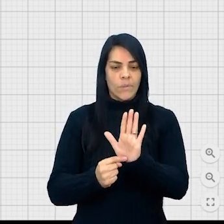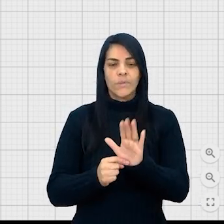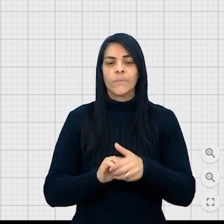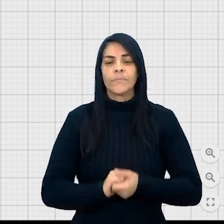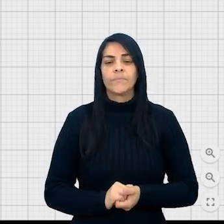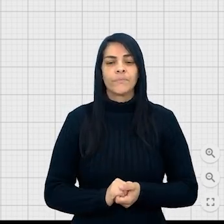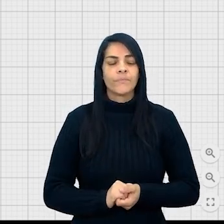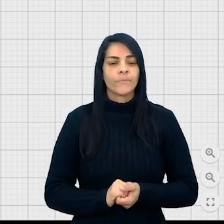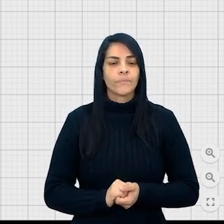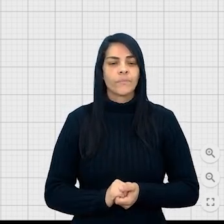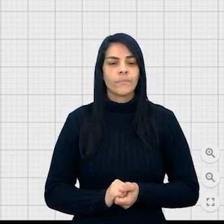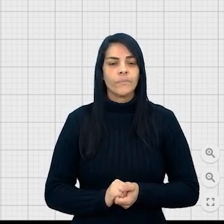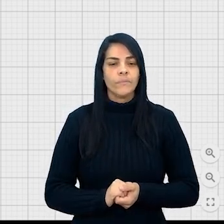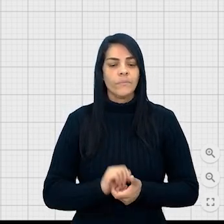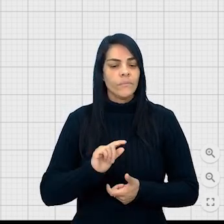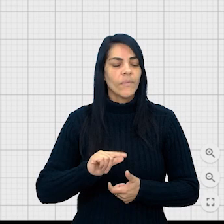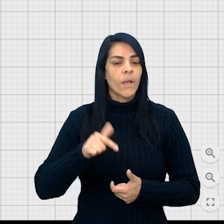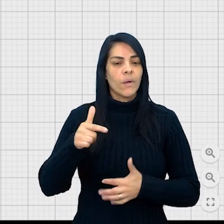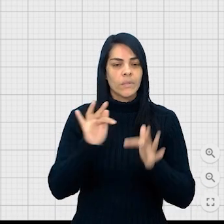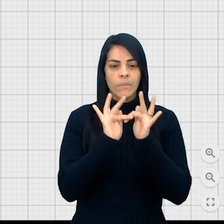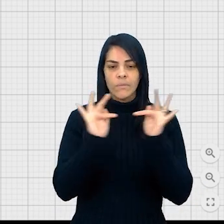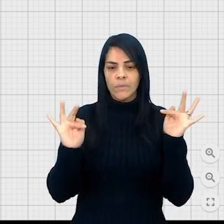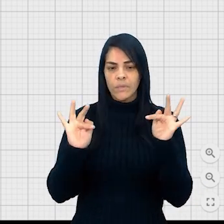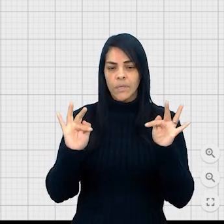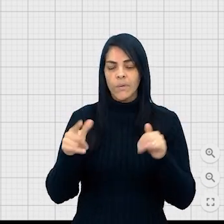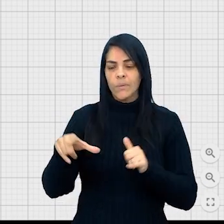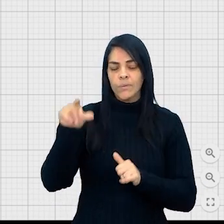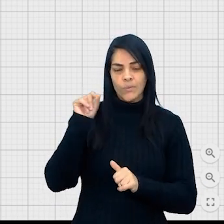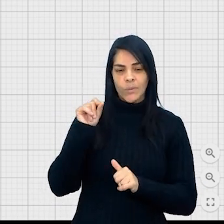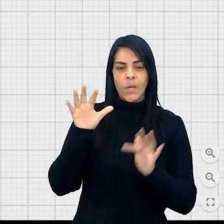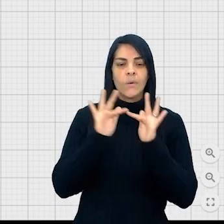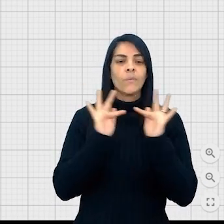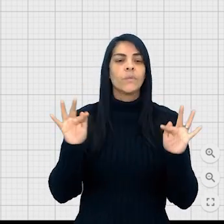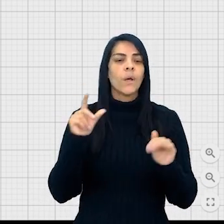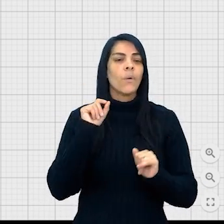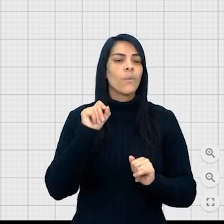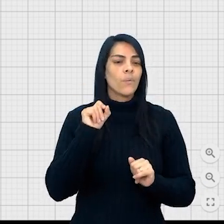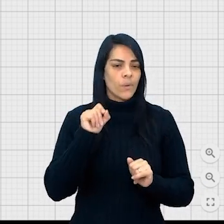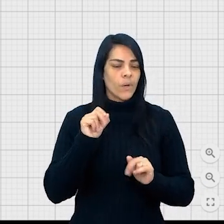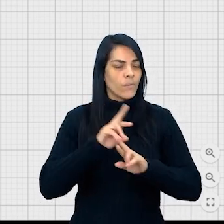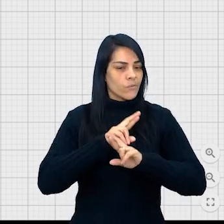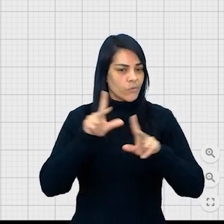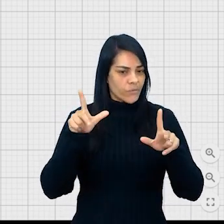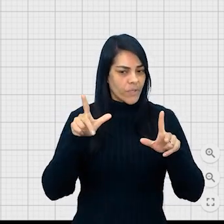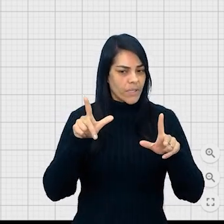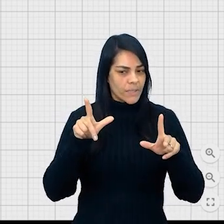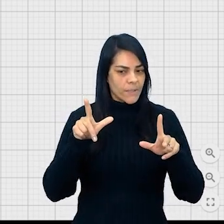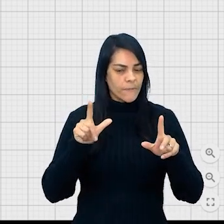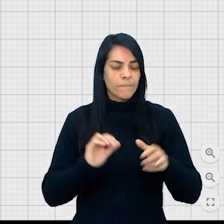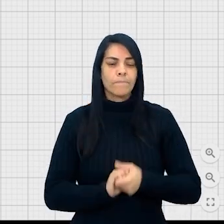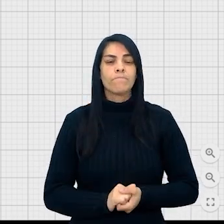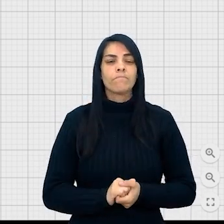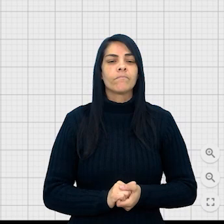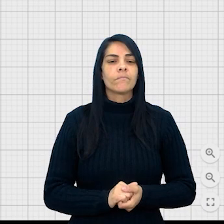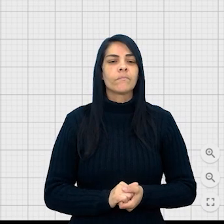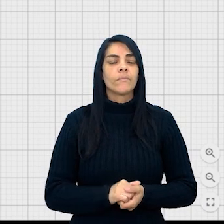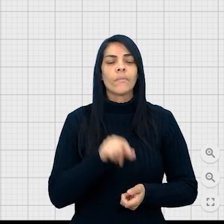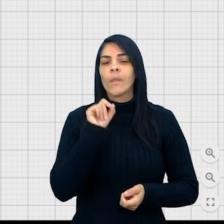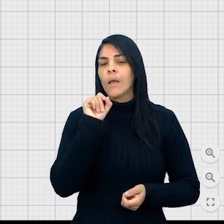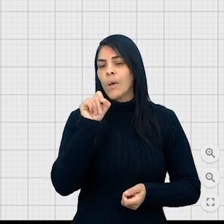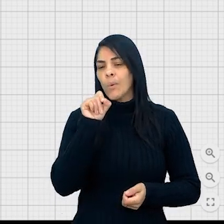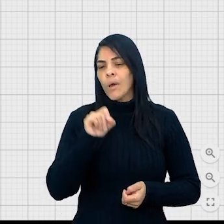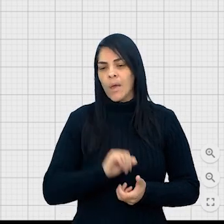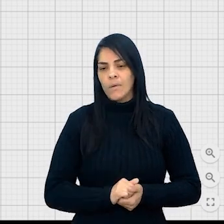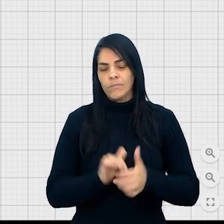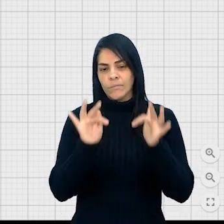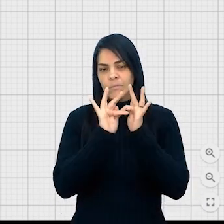isso. Na próxima função, eu escolhi uma função diferente, que seria